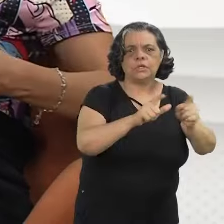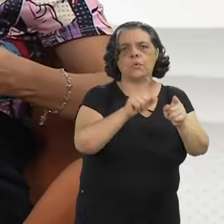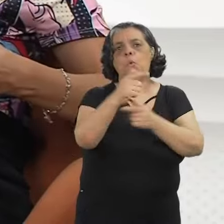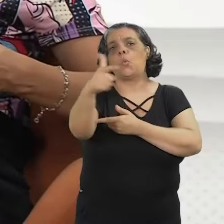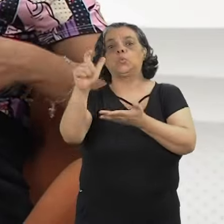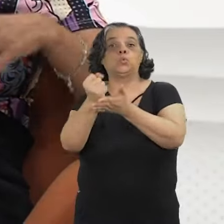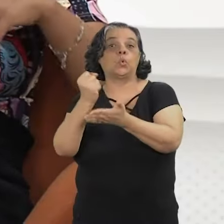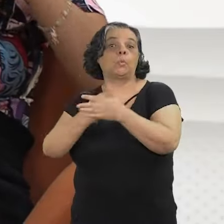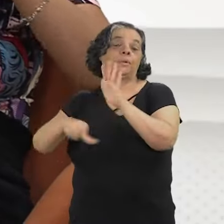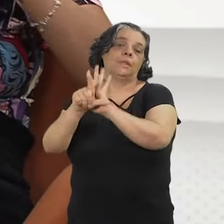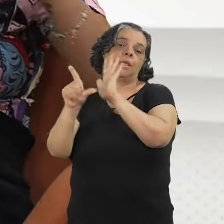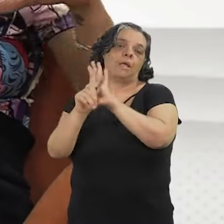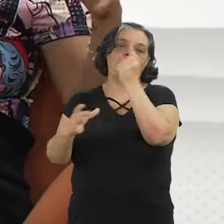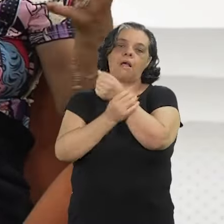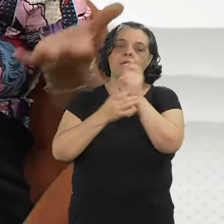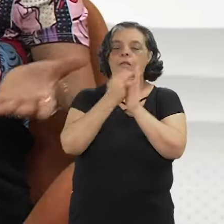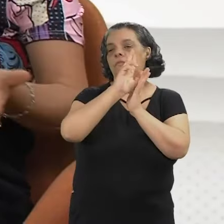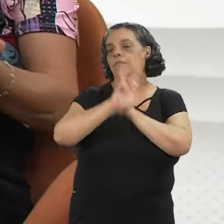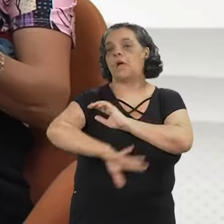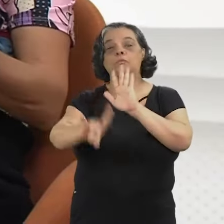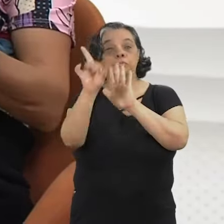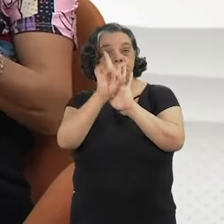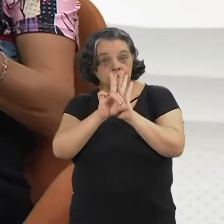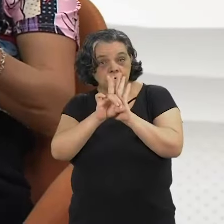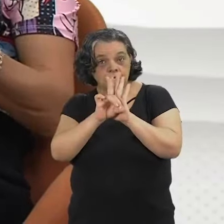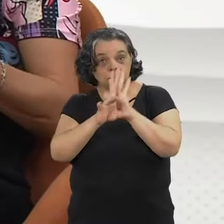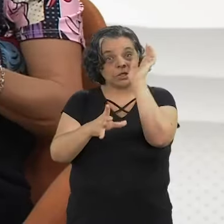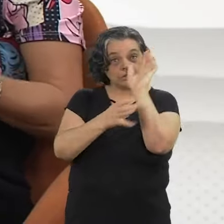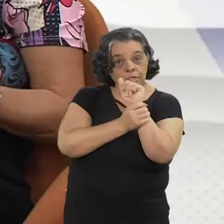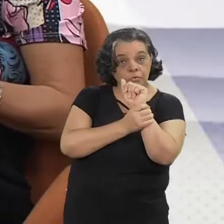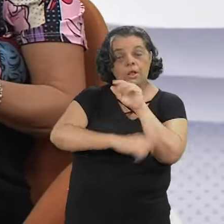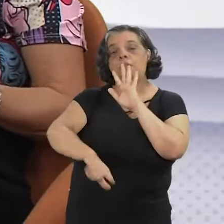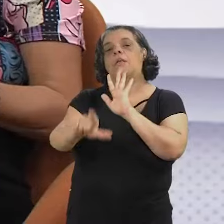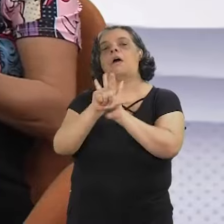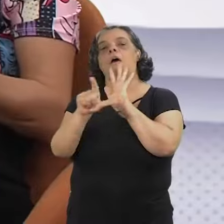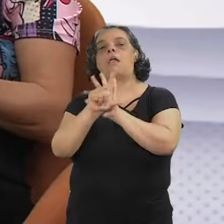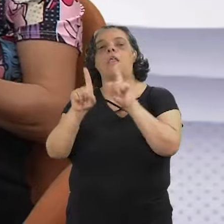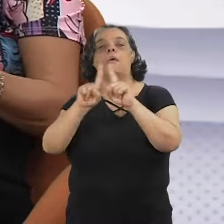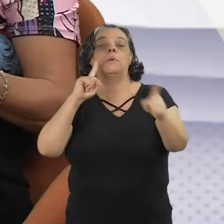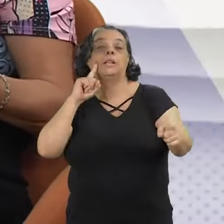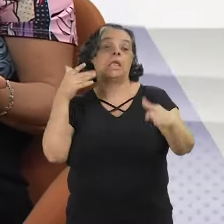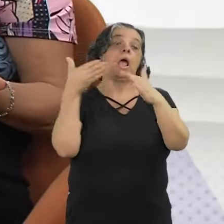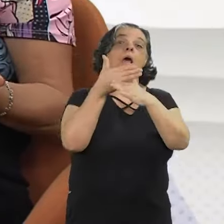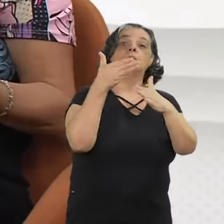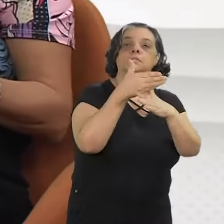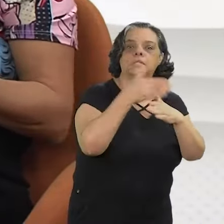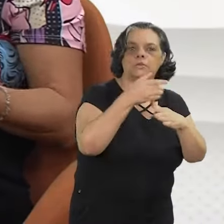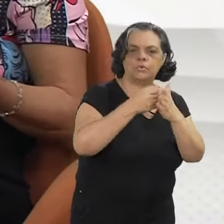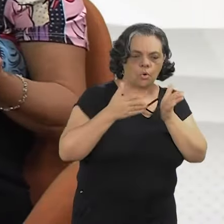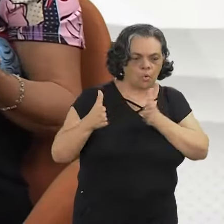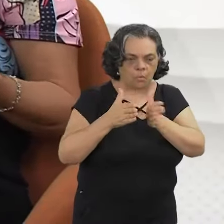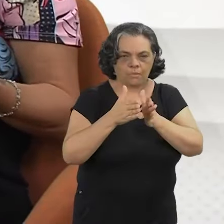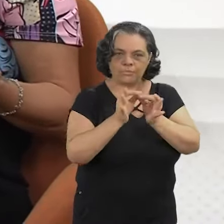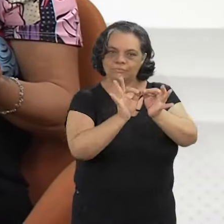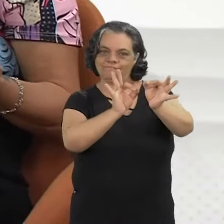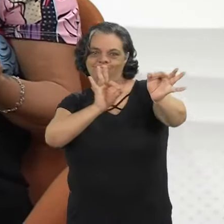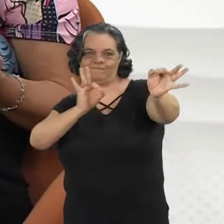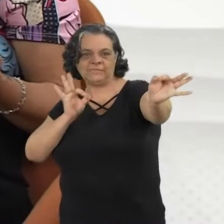outros documentos legais garantem vários direitos já estão assegurados na lei para ter o acesso a um caminho